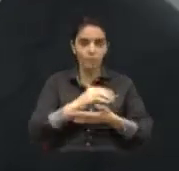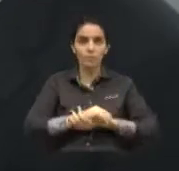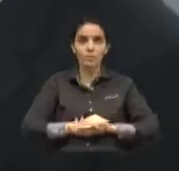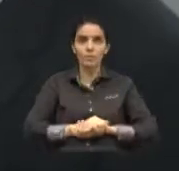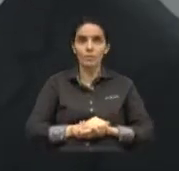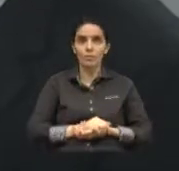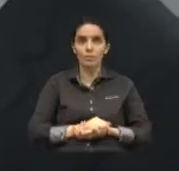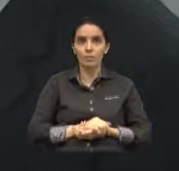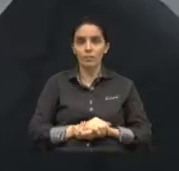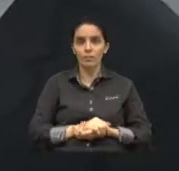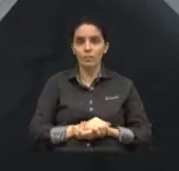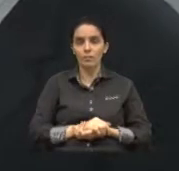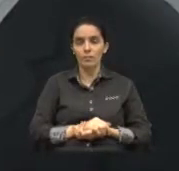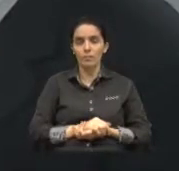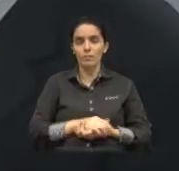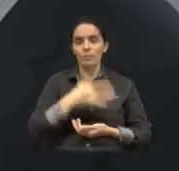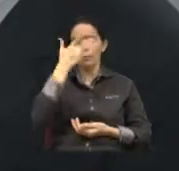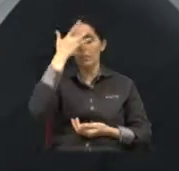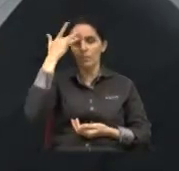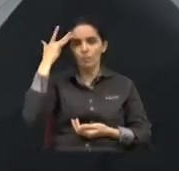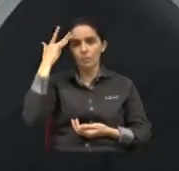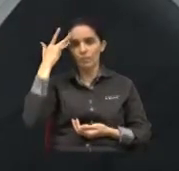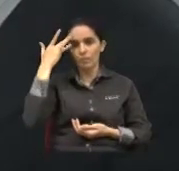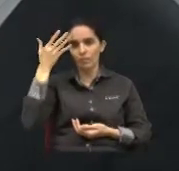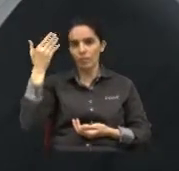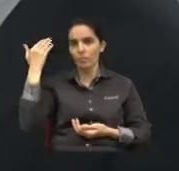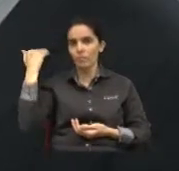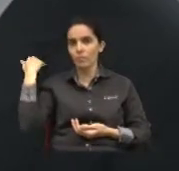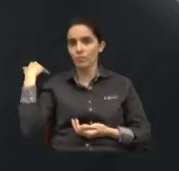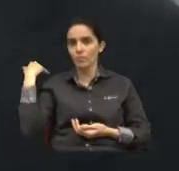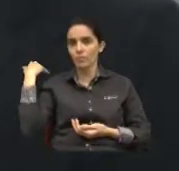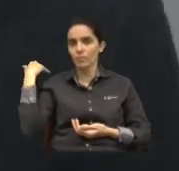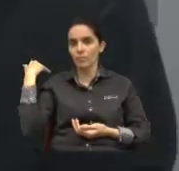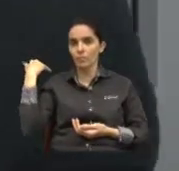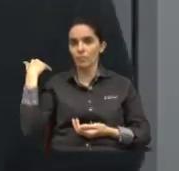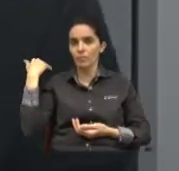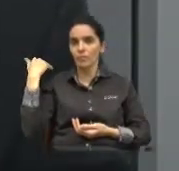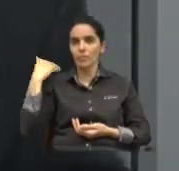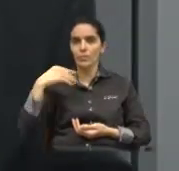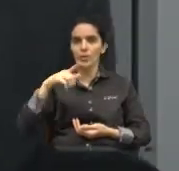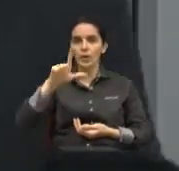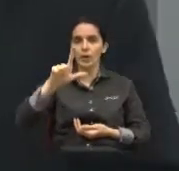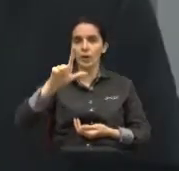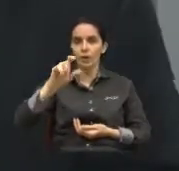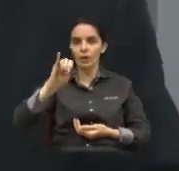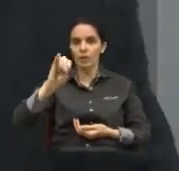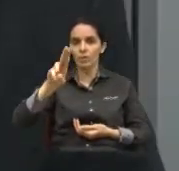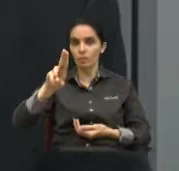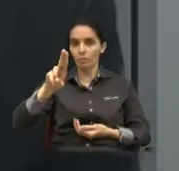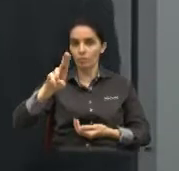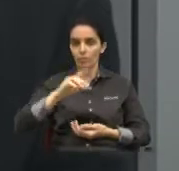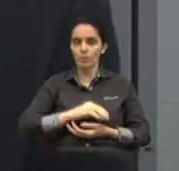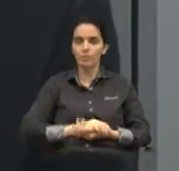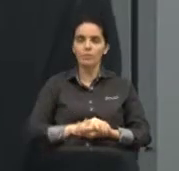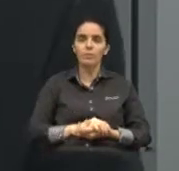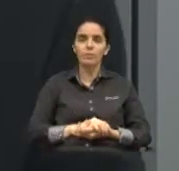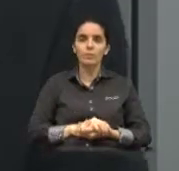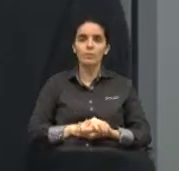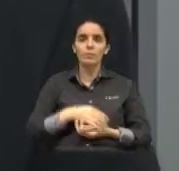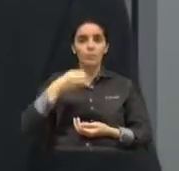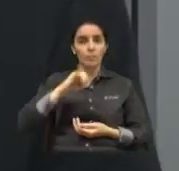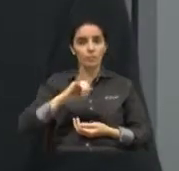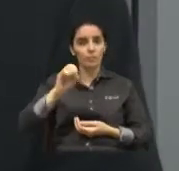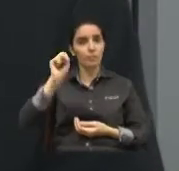o respeito, eu acho que é da ex-vereadora doutora Nilce Segala, né? Se